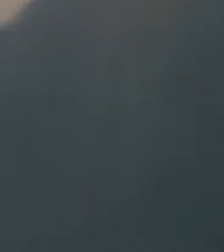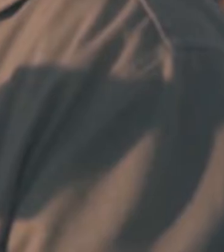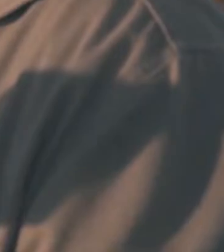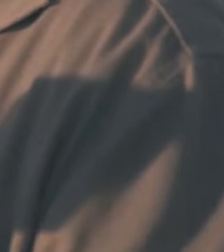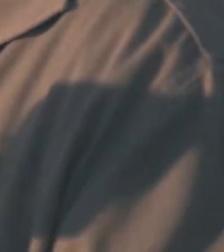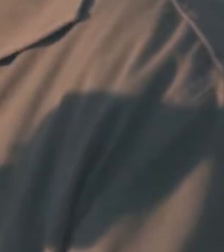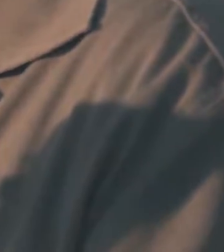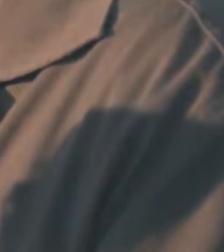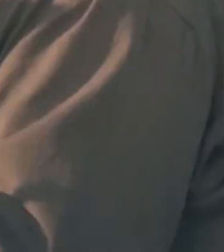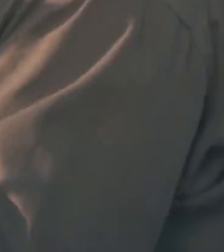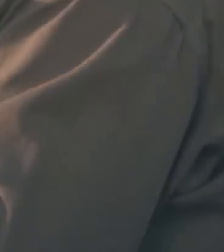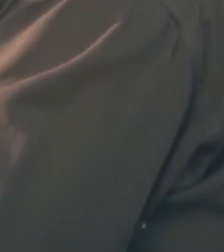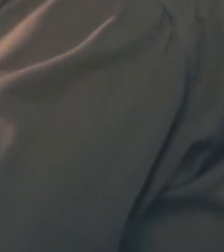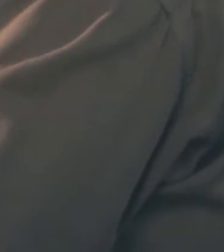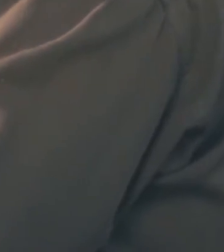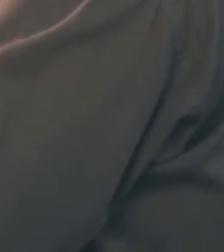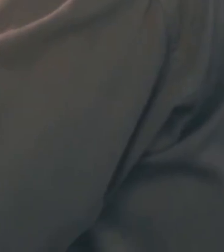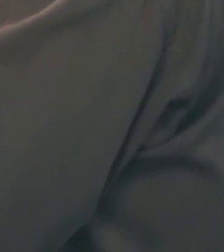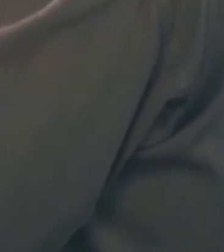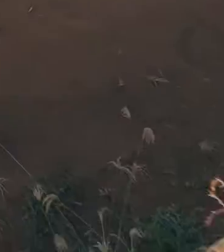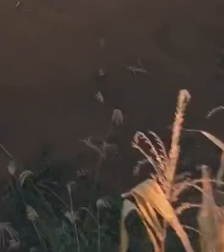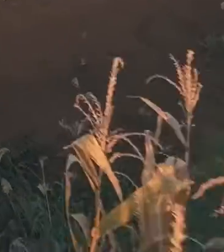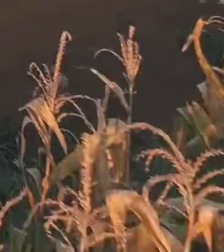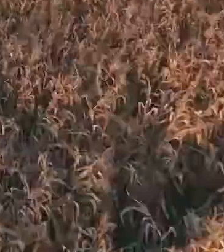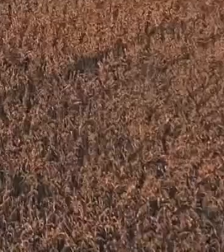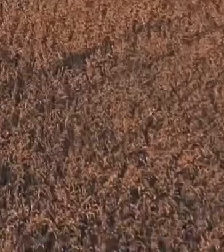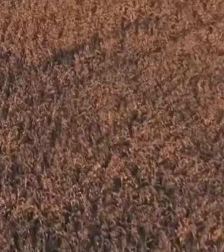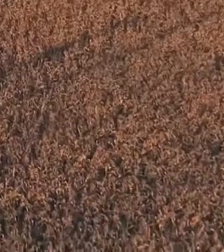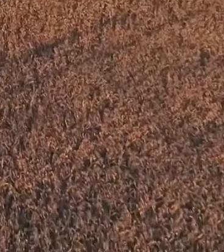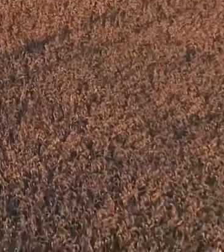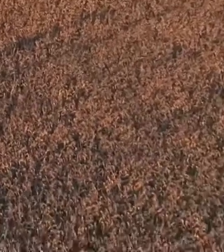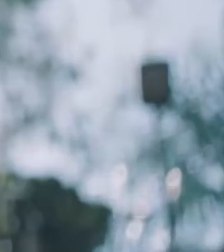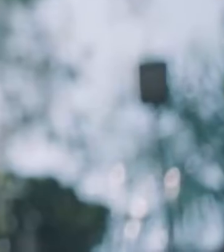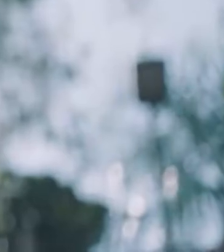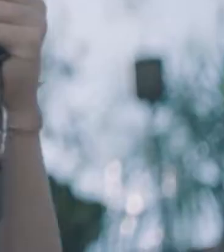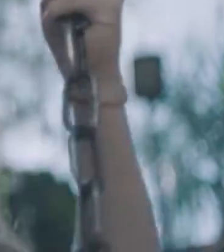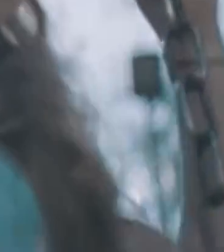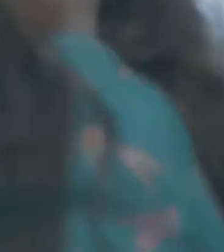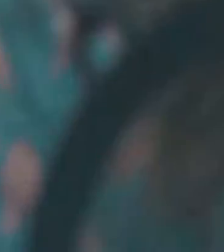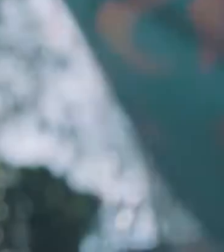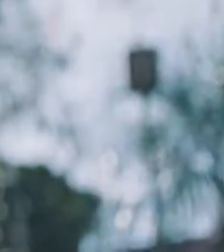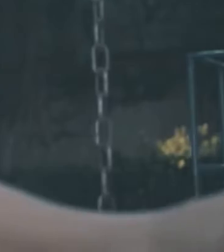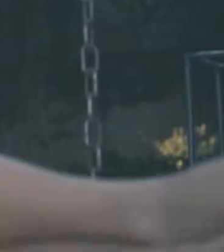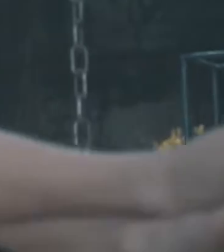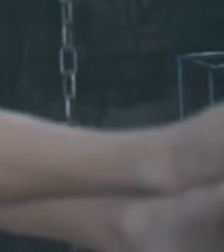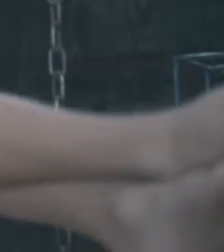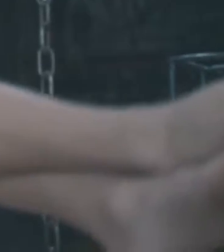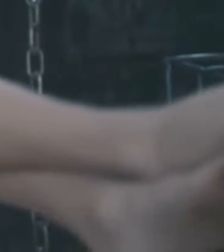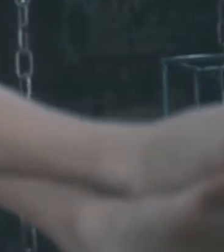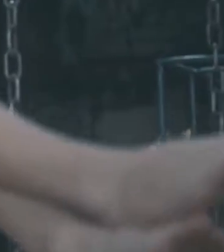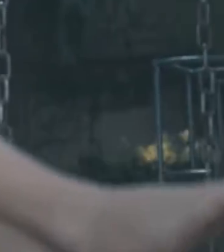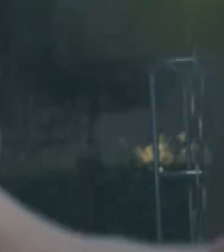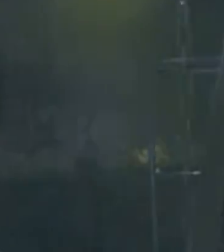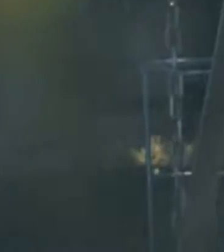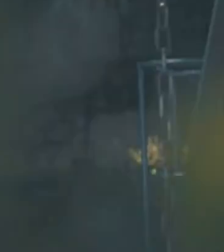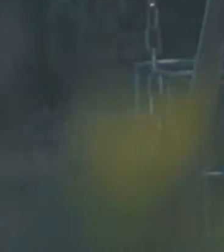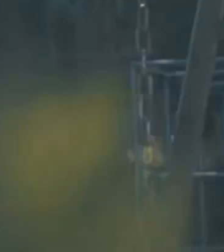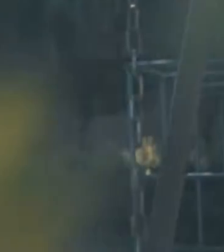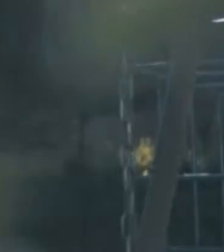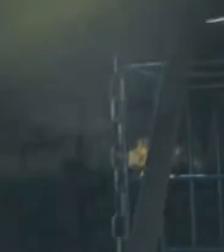onde os direitos do seu Hiroshi são fortalecidos, onde a Rafa e a Gabi enxergam